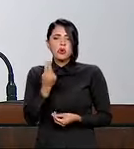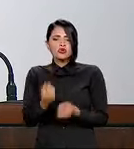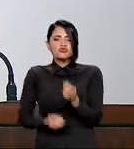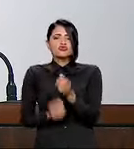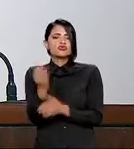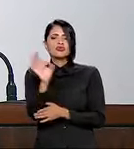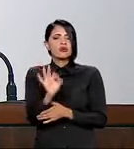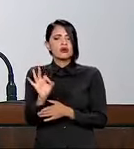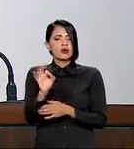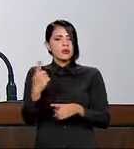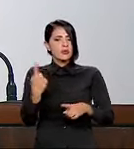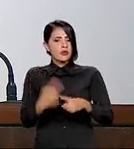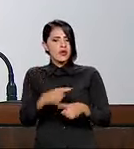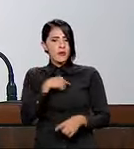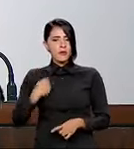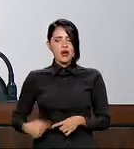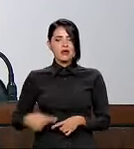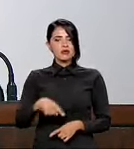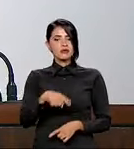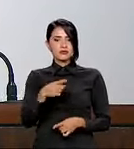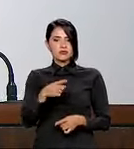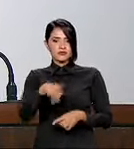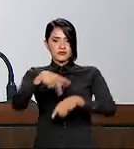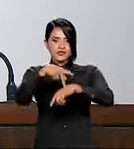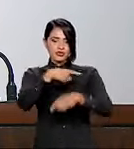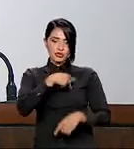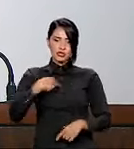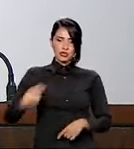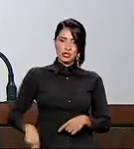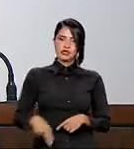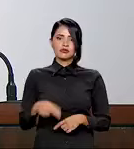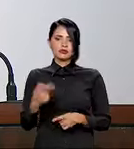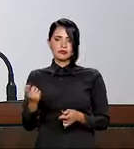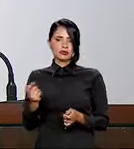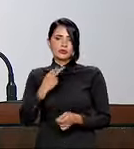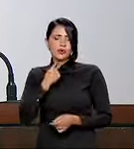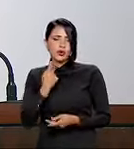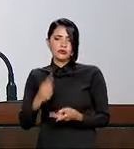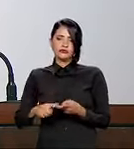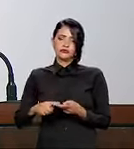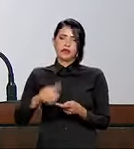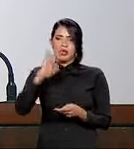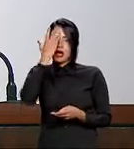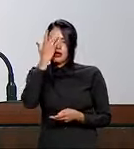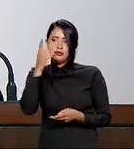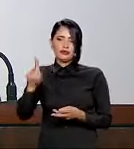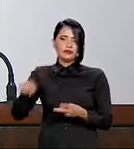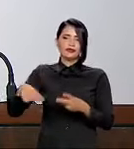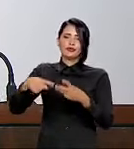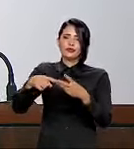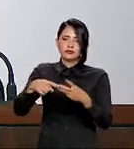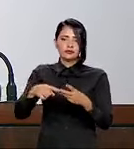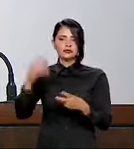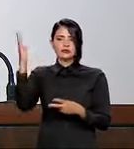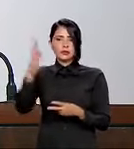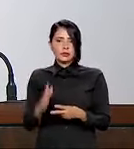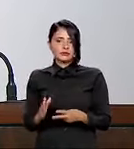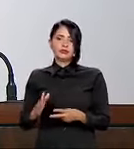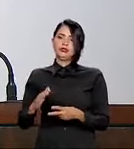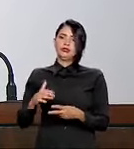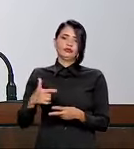Por que que países como a China, com 1.400.000.000 de habitantes, a Índia, com 1.400.000.000 de habitantes, o Brasil,